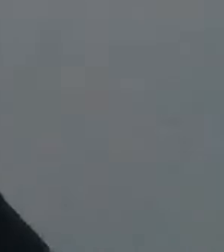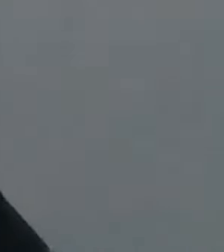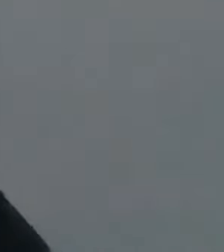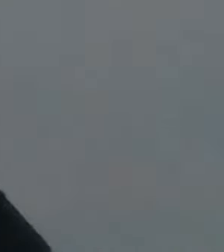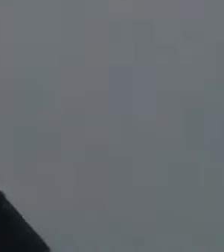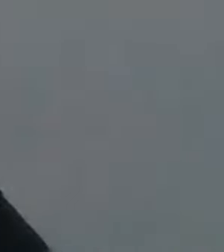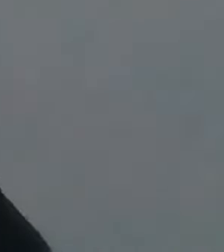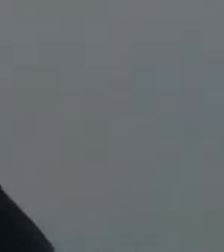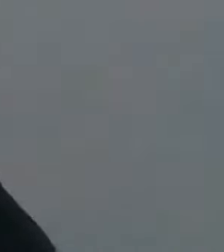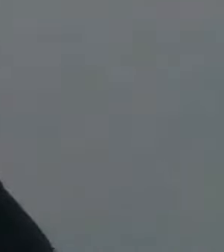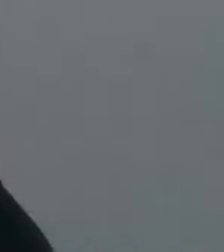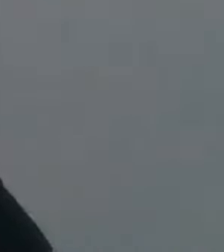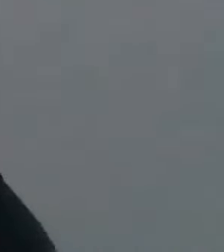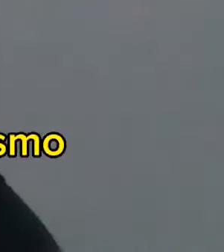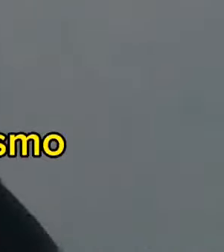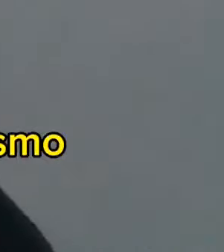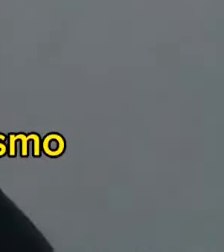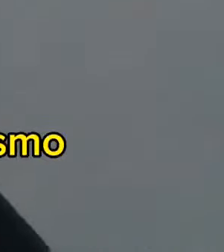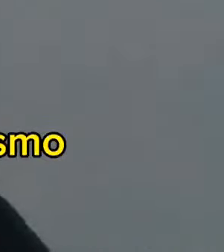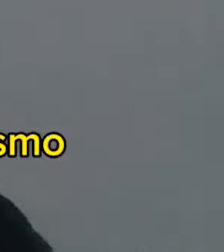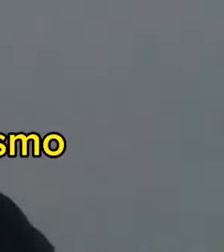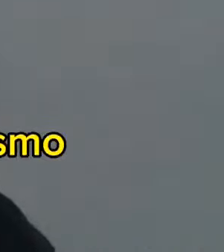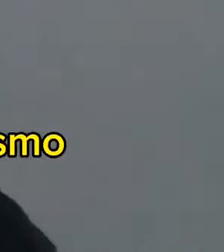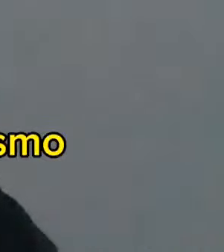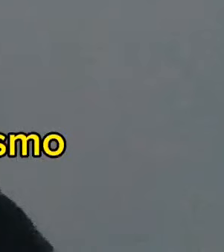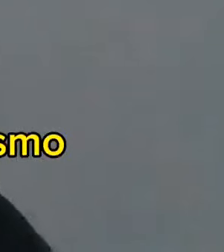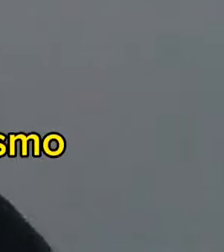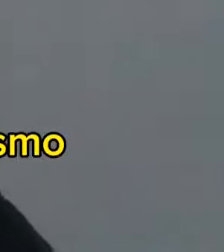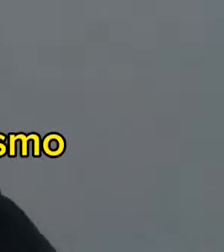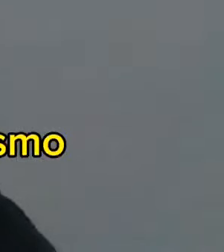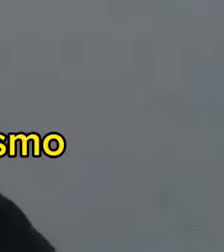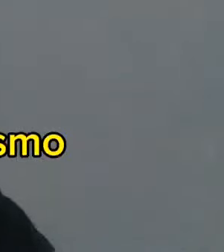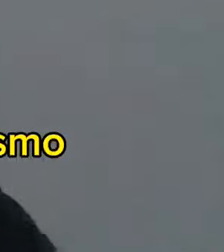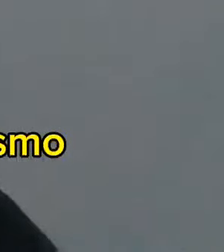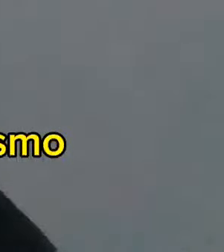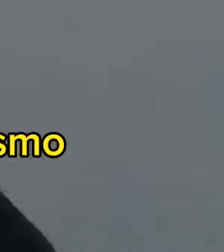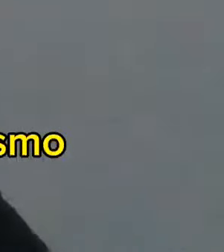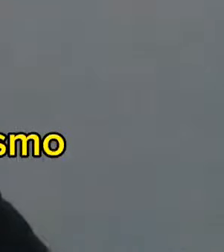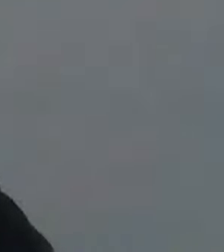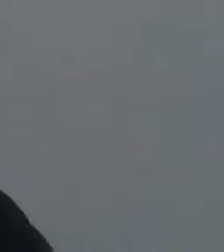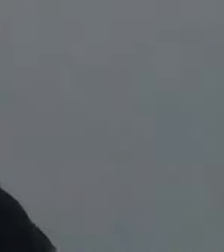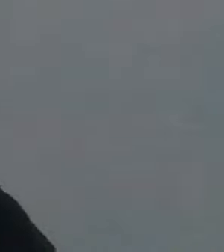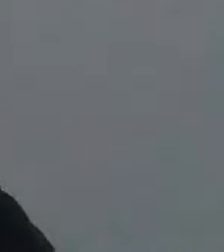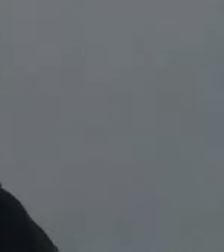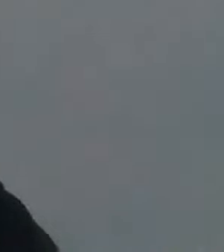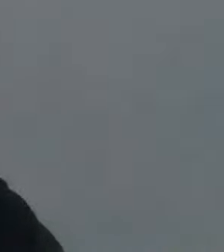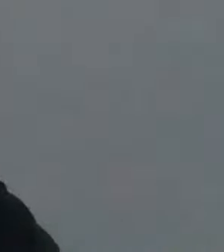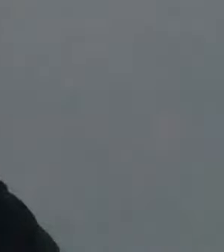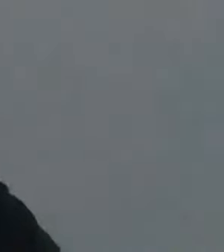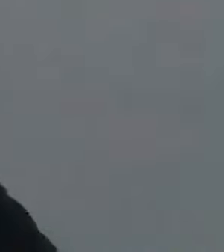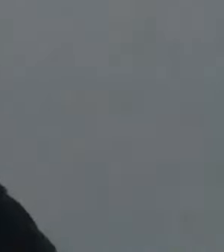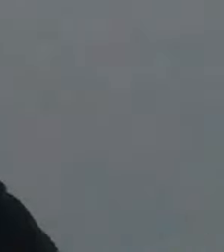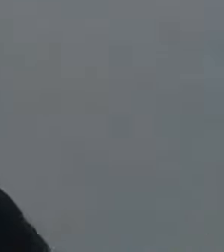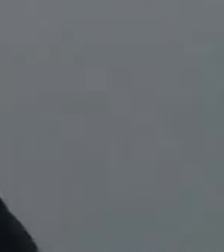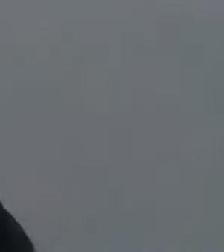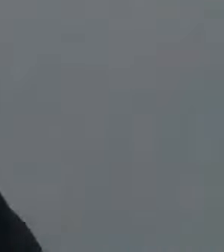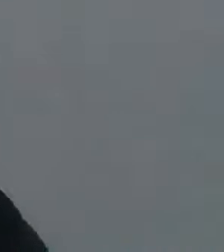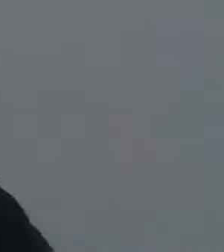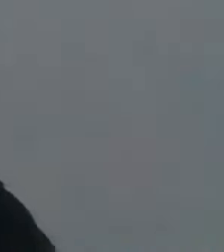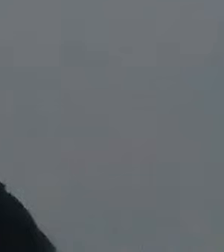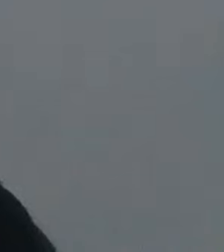caso. Então, cabe a nós agora, que vencemos uma batalha inicial contra o negacionismo, cabe a nós assegurar que isso